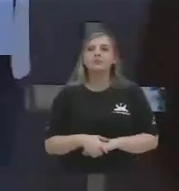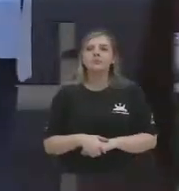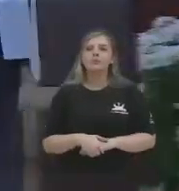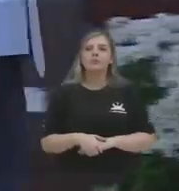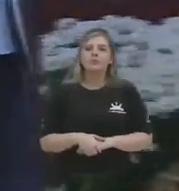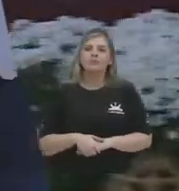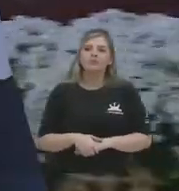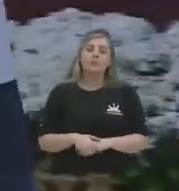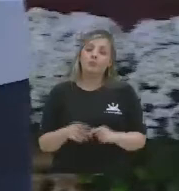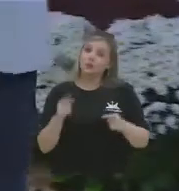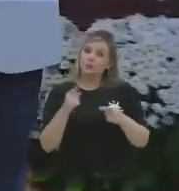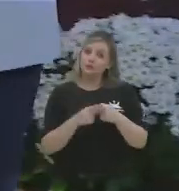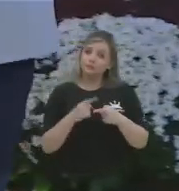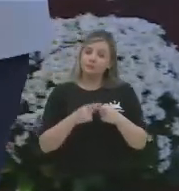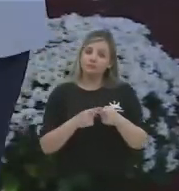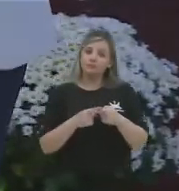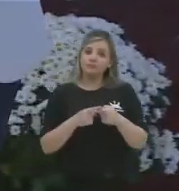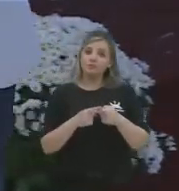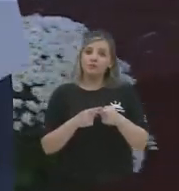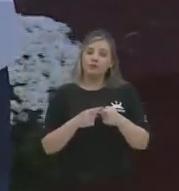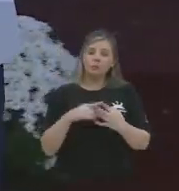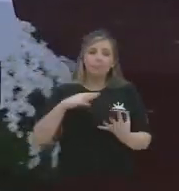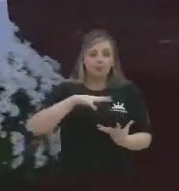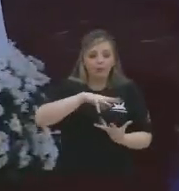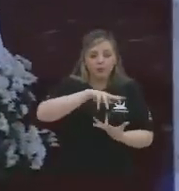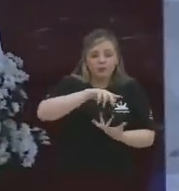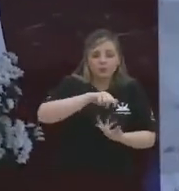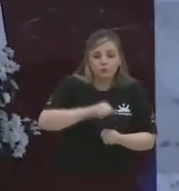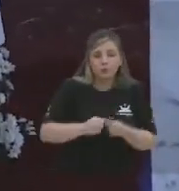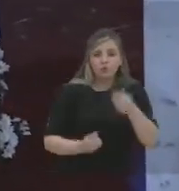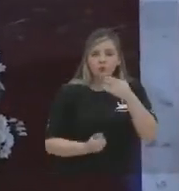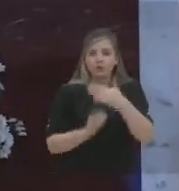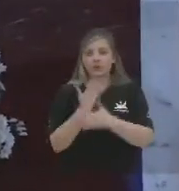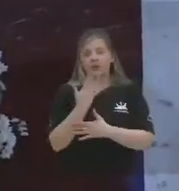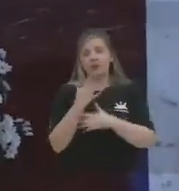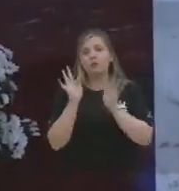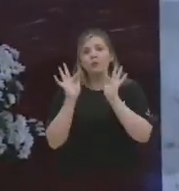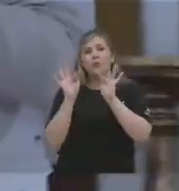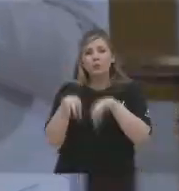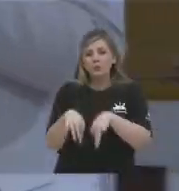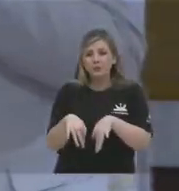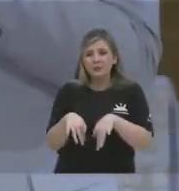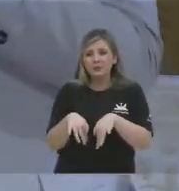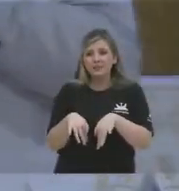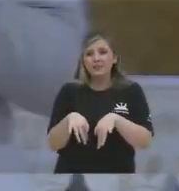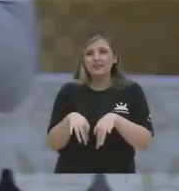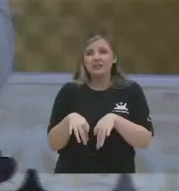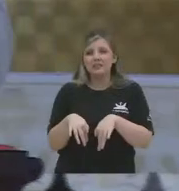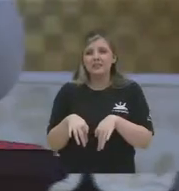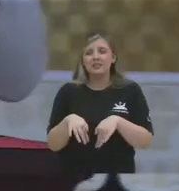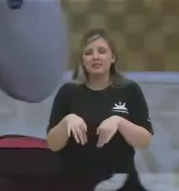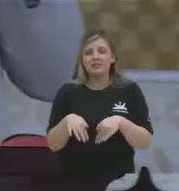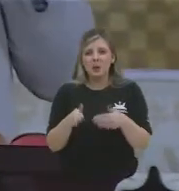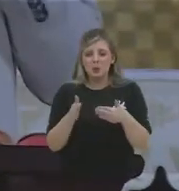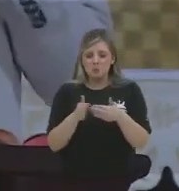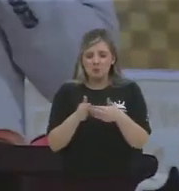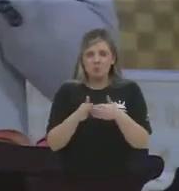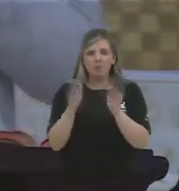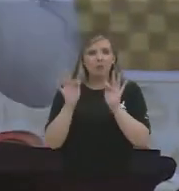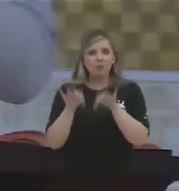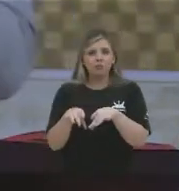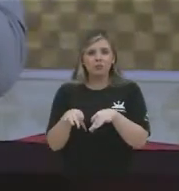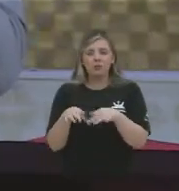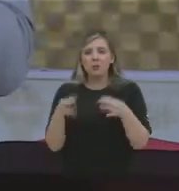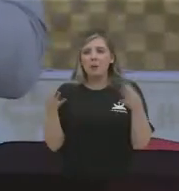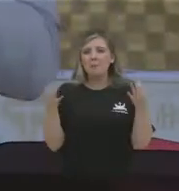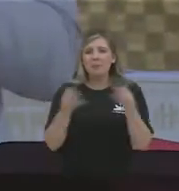Por quê? Porque o mundo foi criado finito, ilimitado, infinito e perfeito,